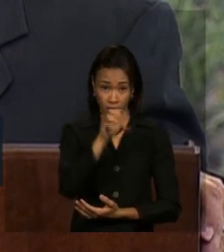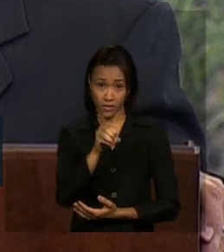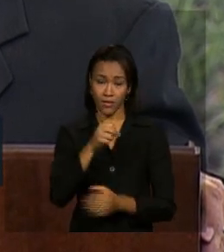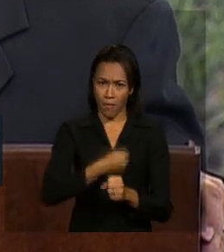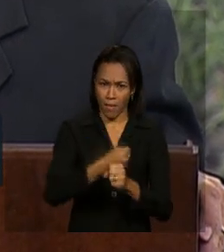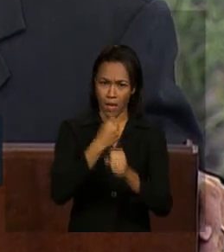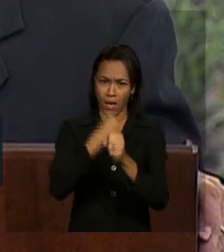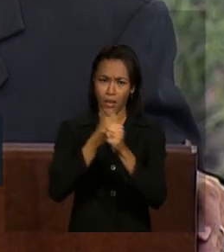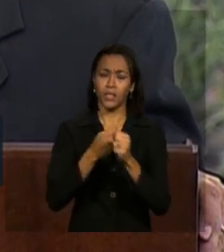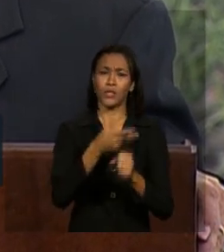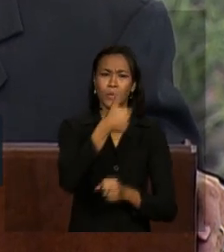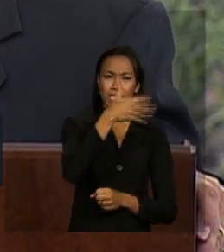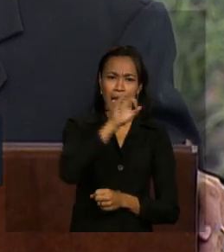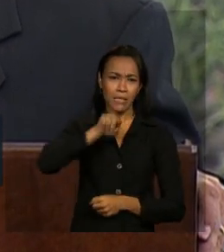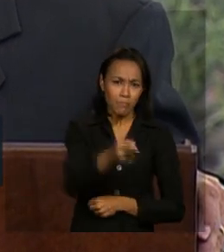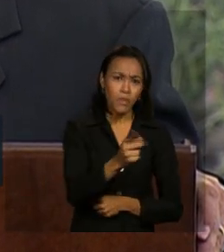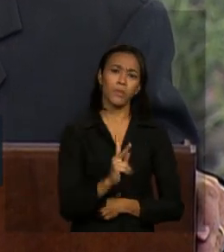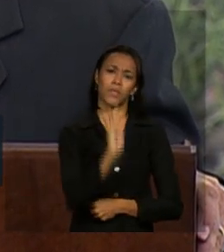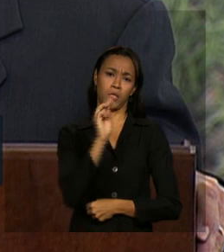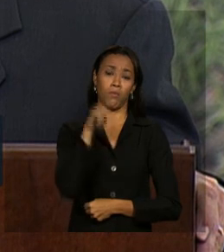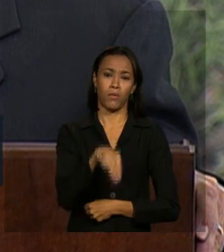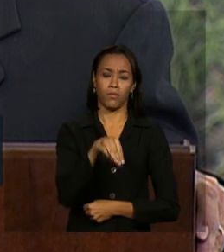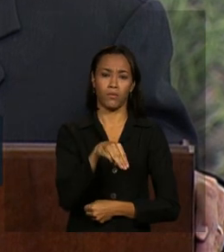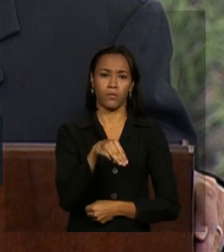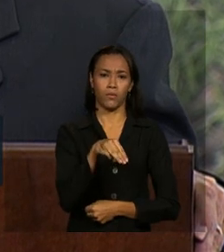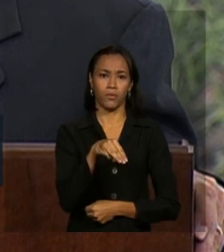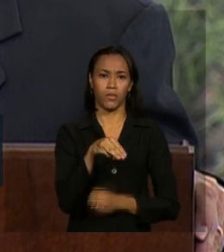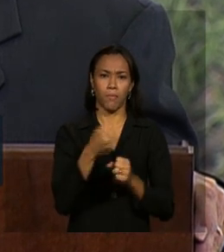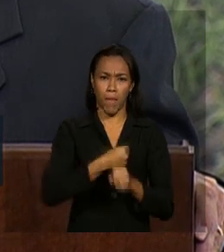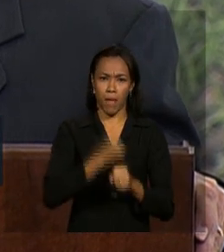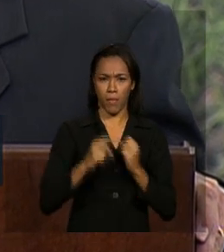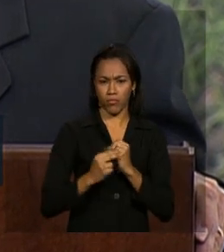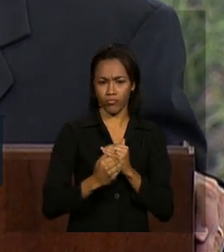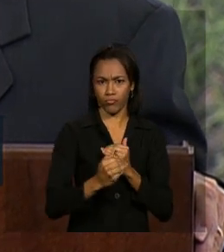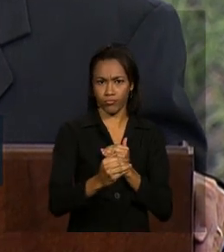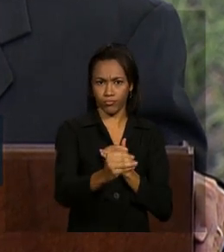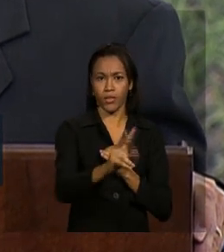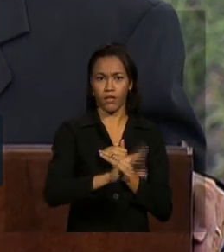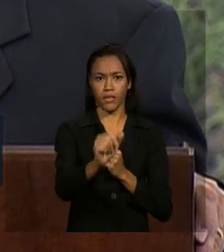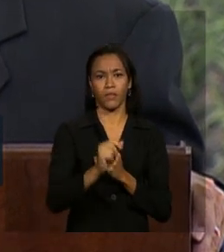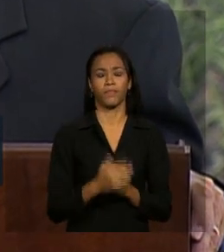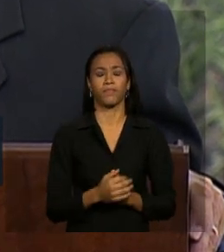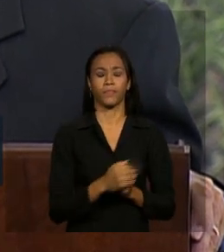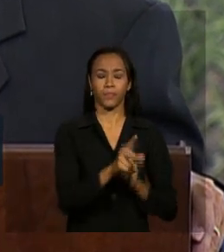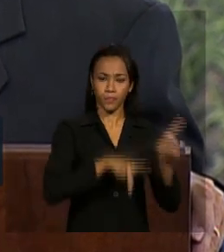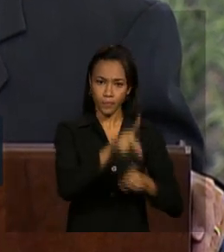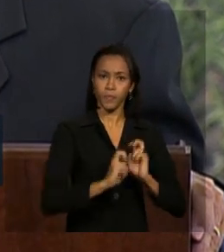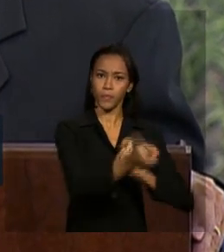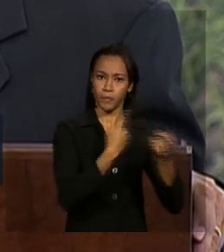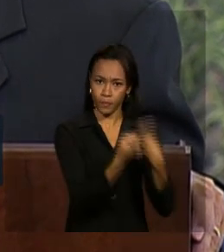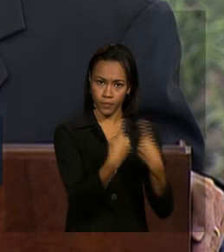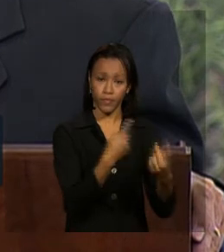rodovias e os 10 mil quilômetros de ferrovias que serão construídos mas é